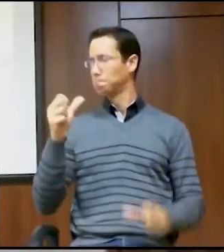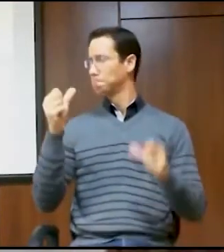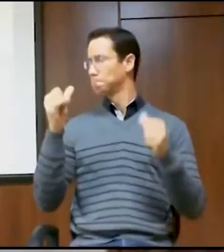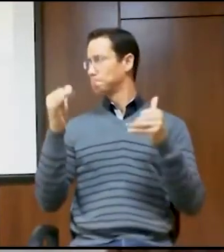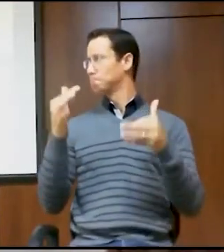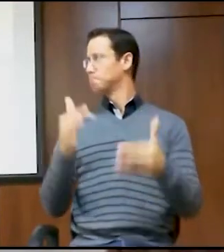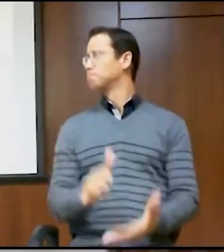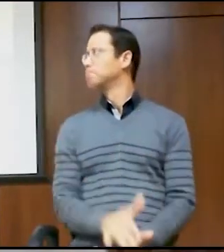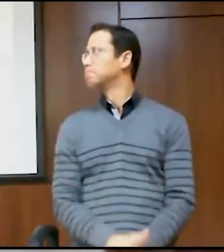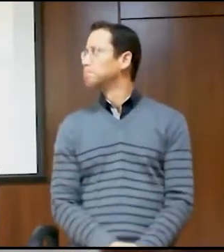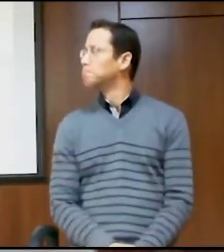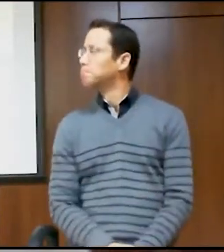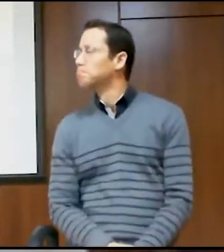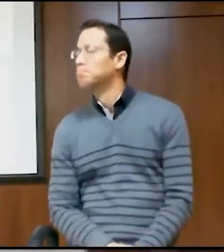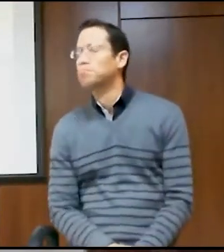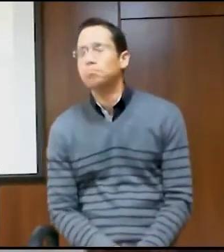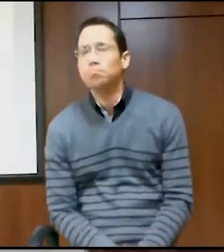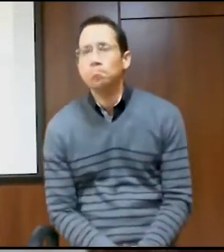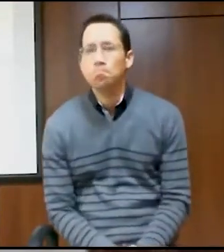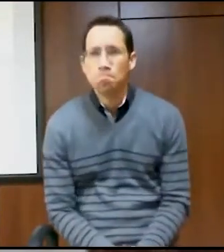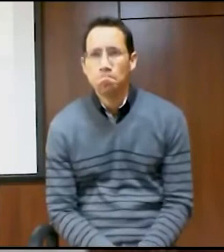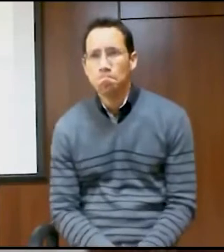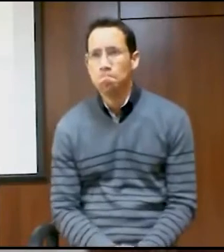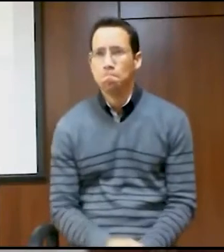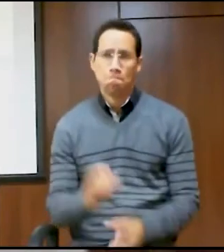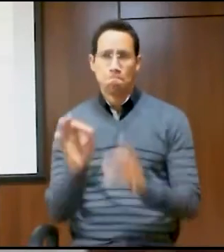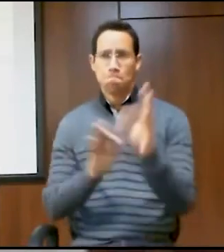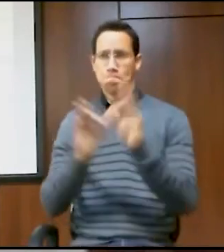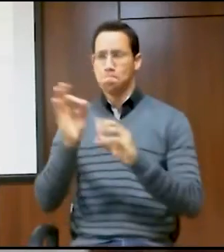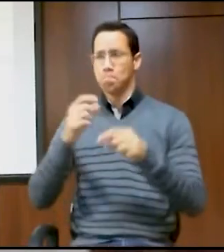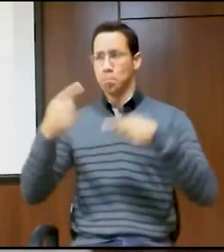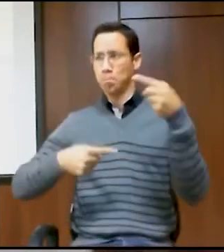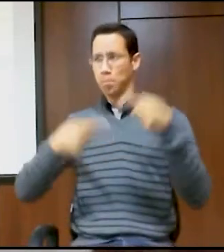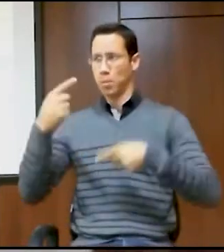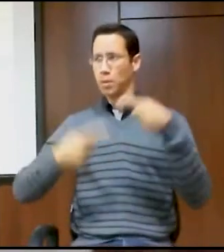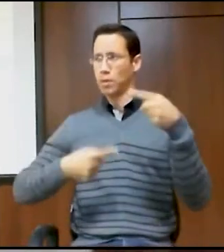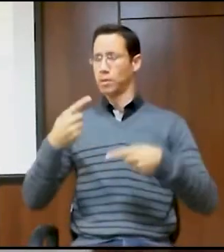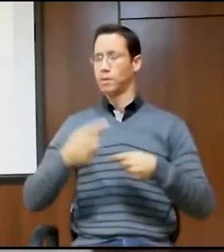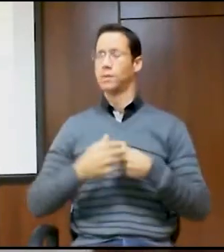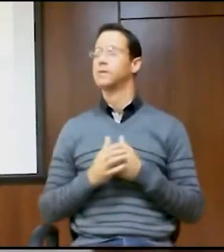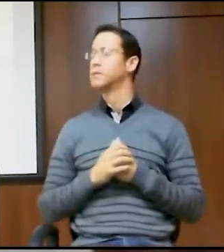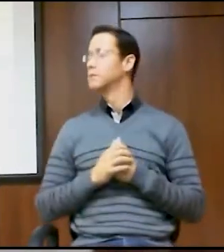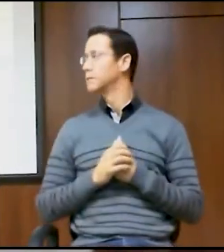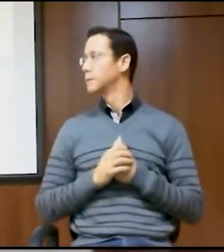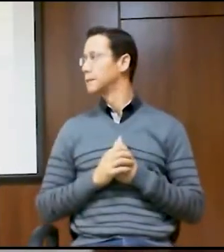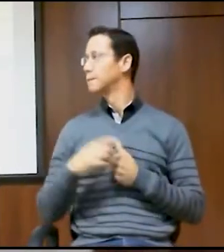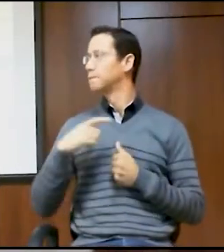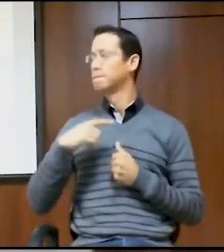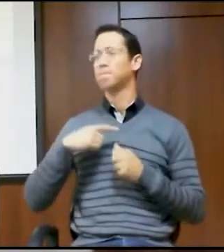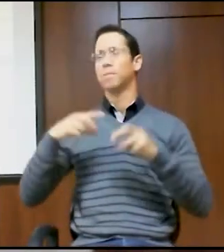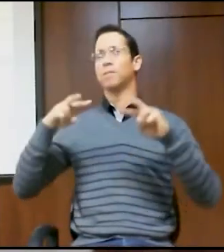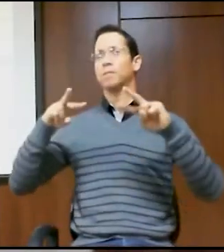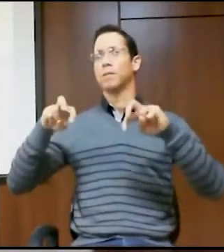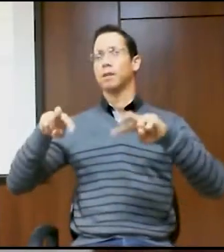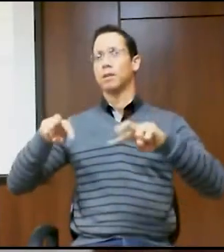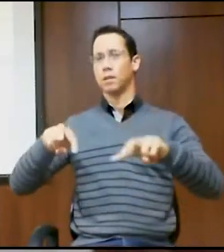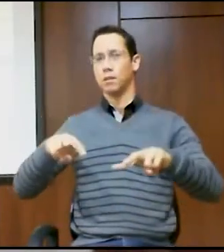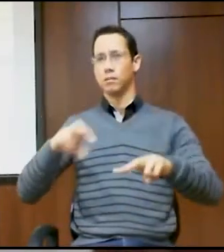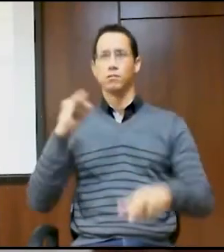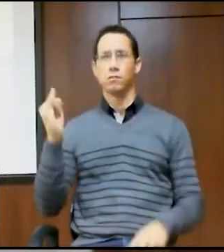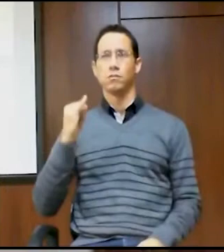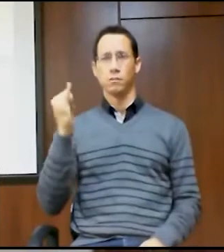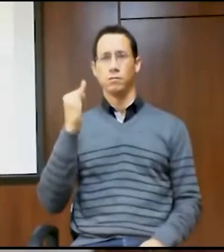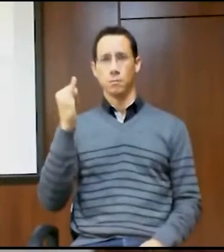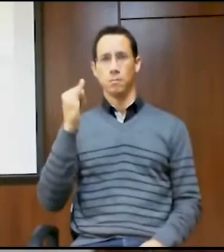queria dizer que do ponto de vista do desenho das políticas, eu acho que tem uma análise muito interessante do pessoal do